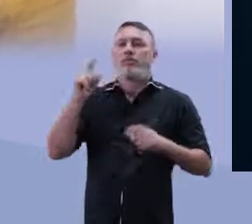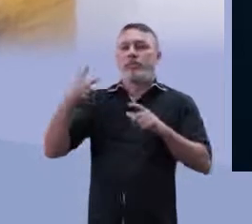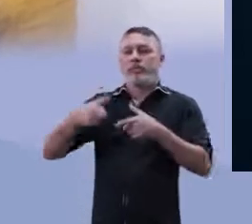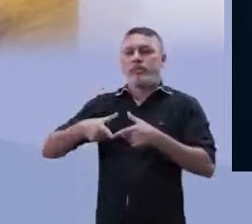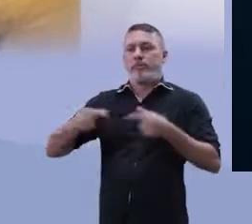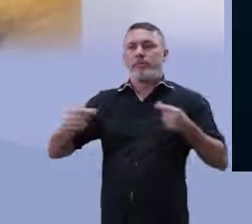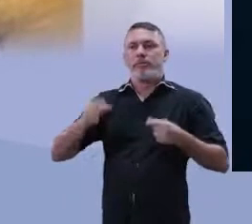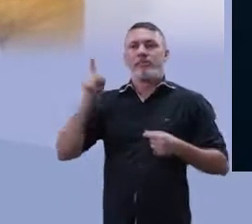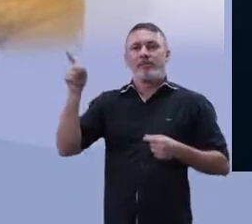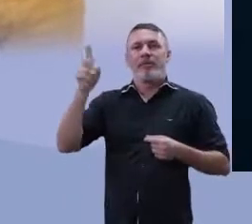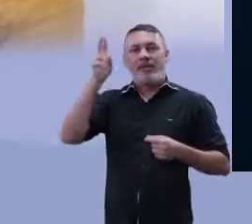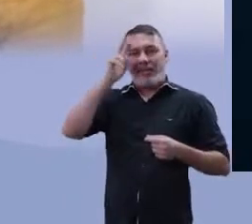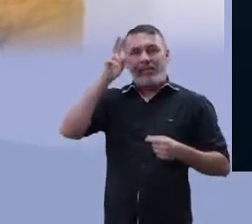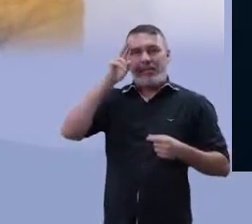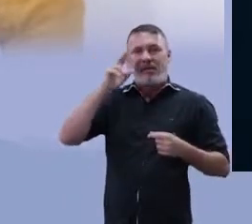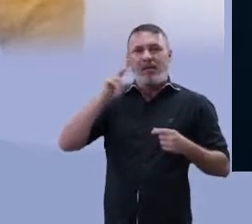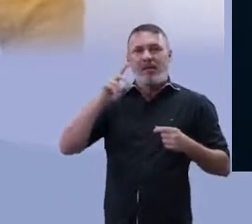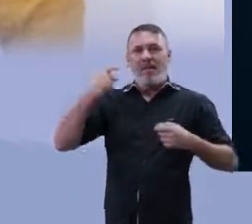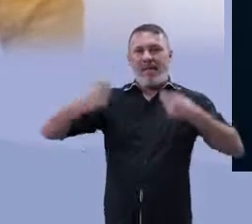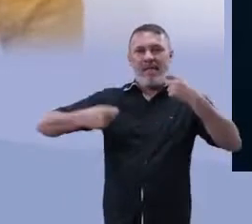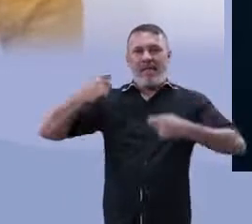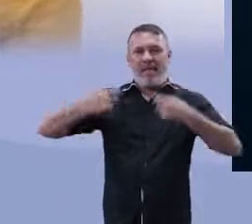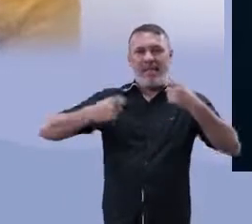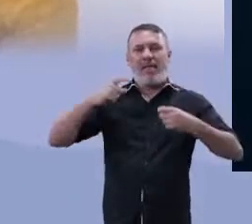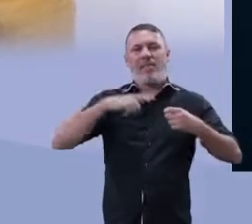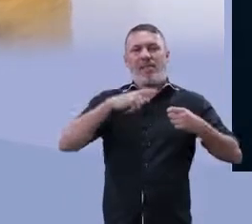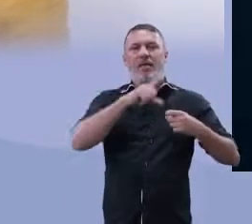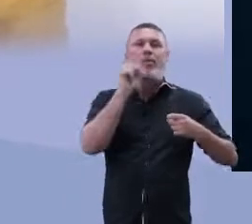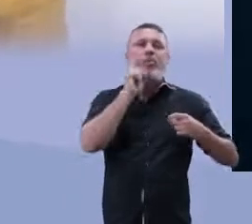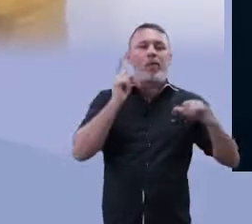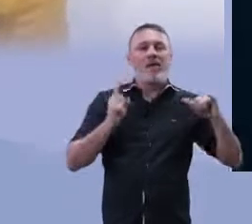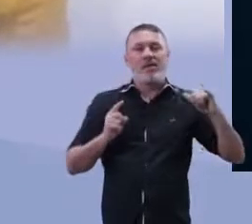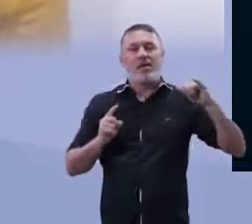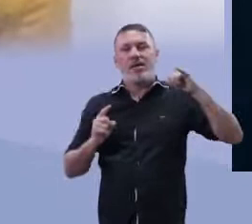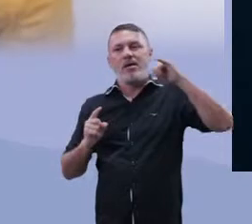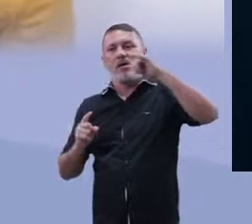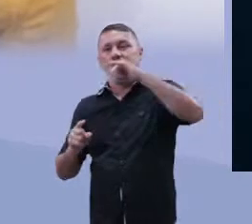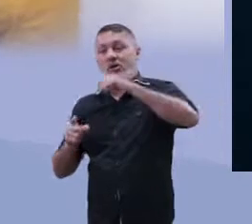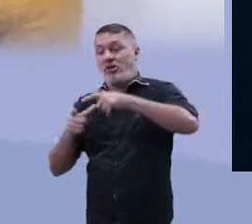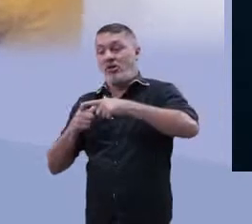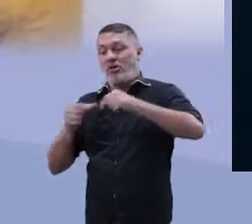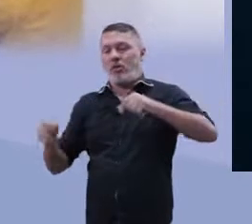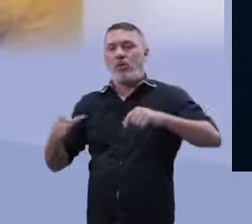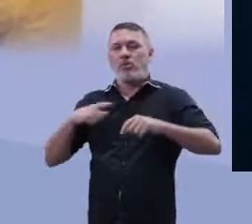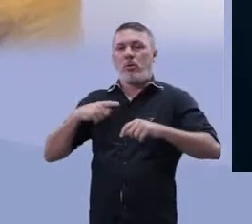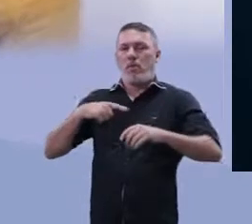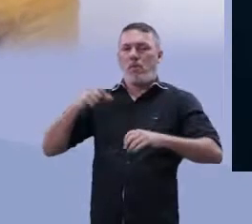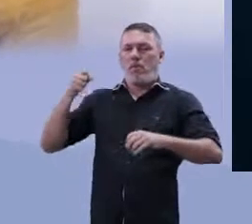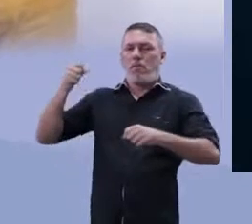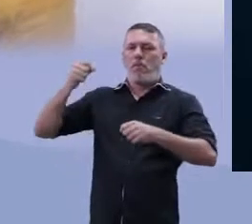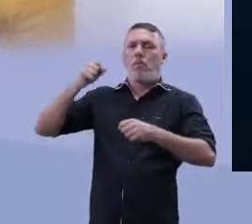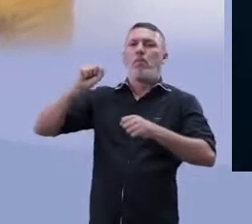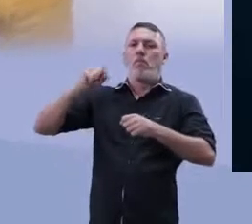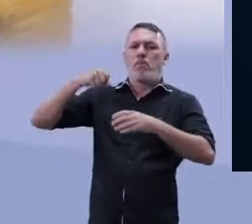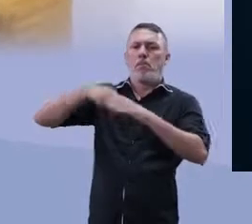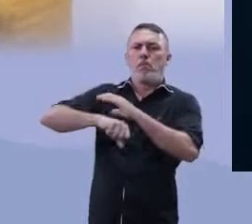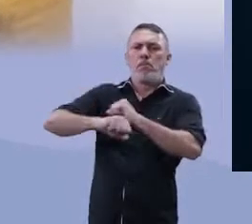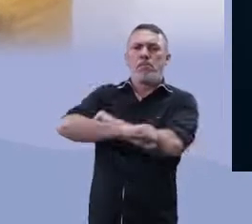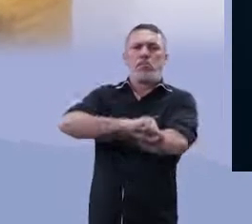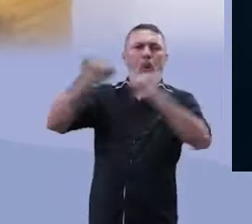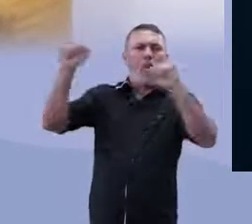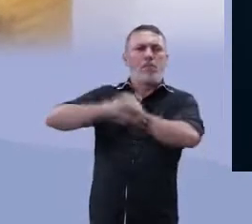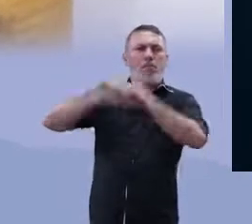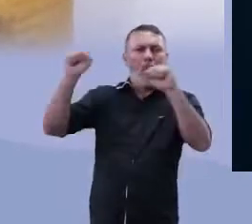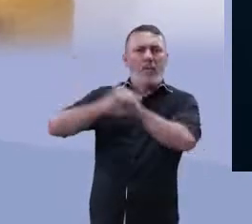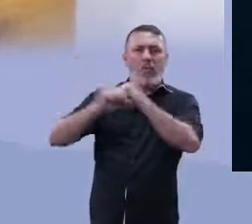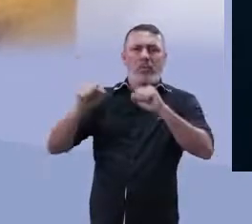do Japão, com o lançamento sobre as bombas, né, sobre as cidades de Hiroshima e Nagasaki. Porém, foram os Estados Unidos quem, entre aspas,